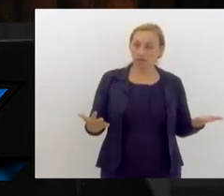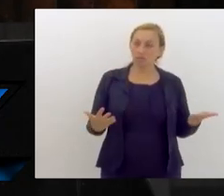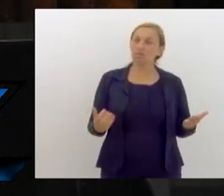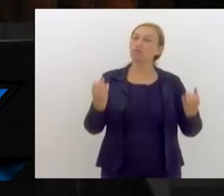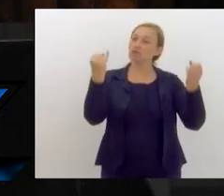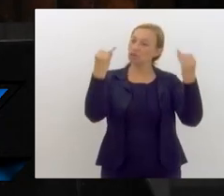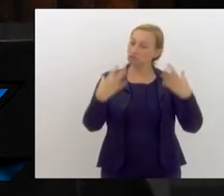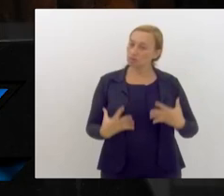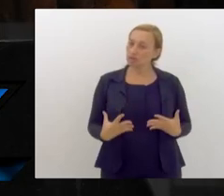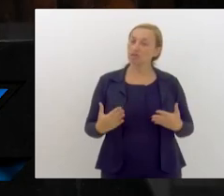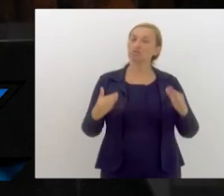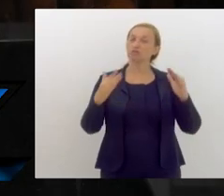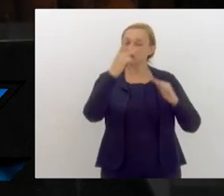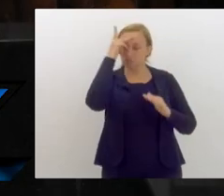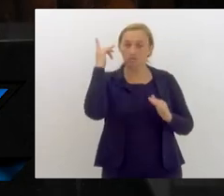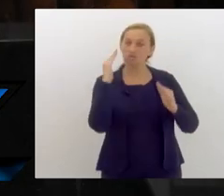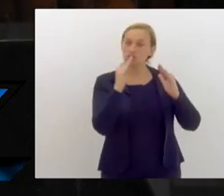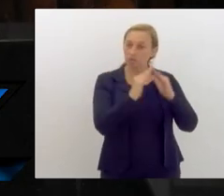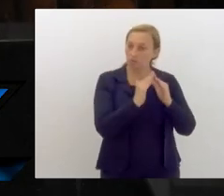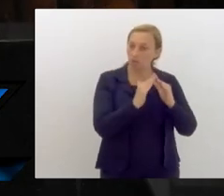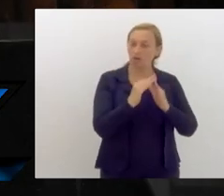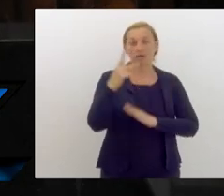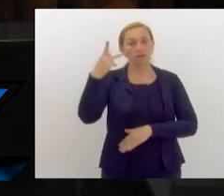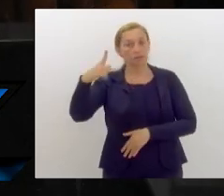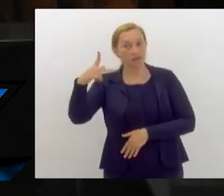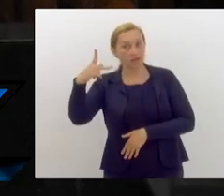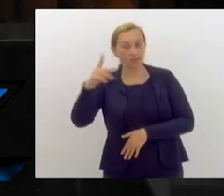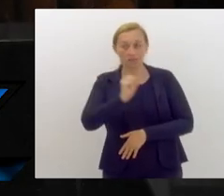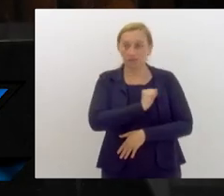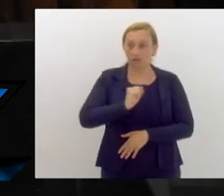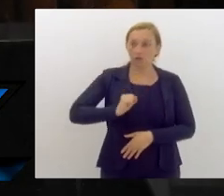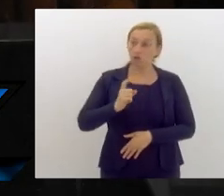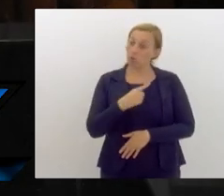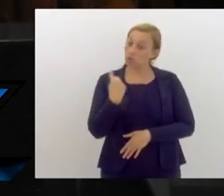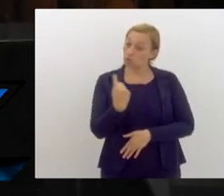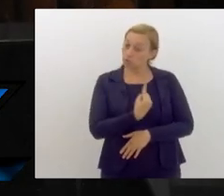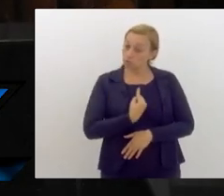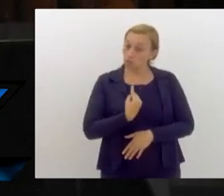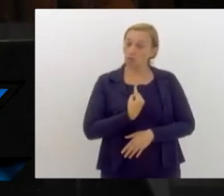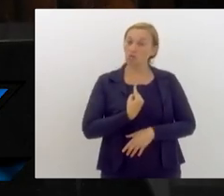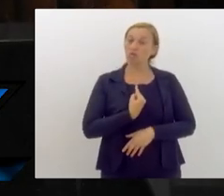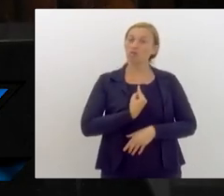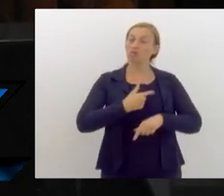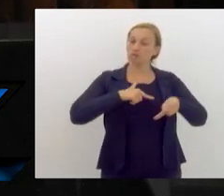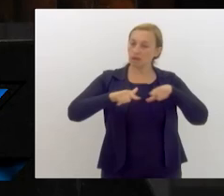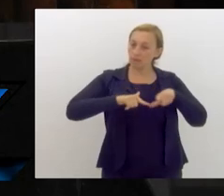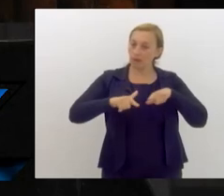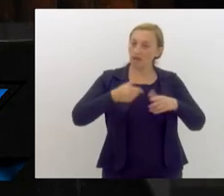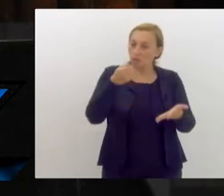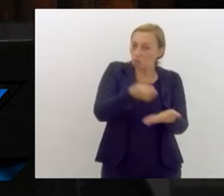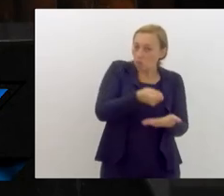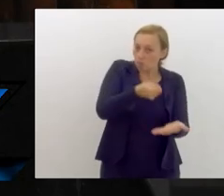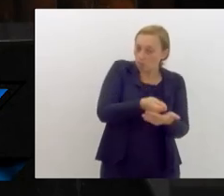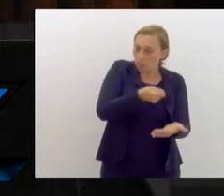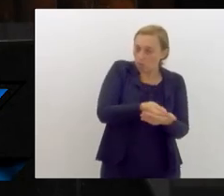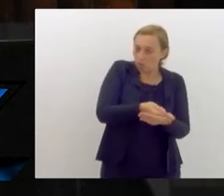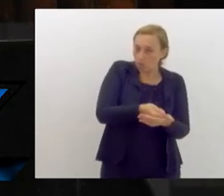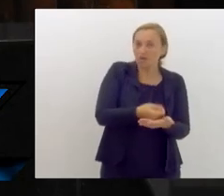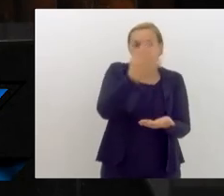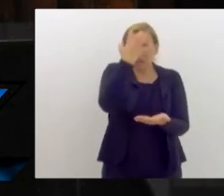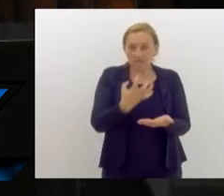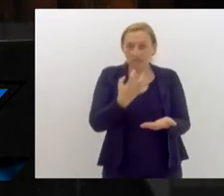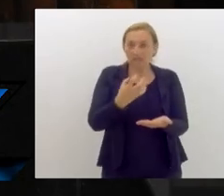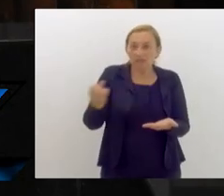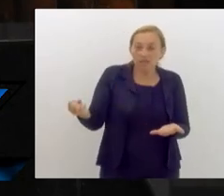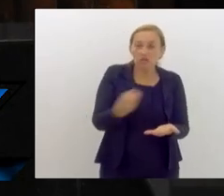esclarecimento para os moradores o nosso gabinete cobrou Providência cobrou celeridade da nova